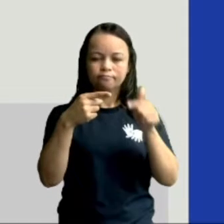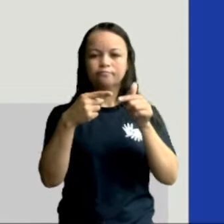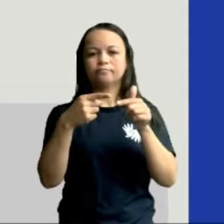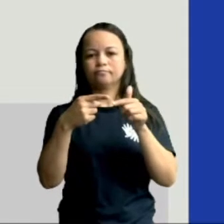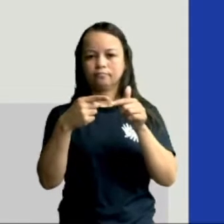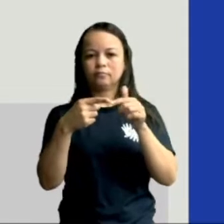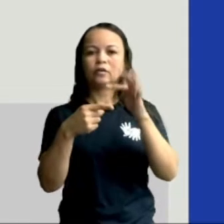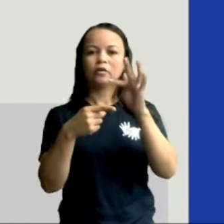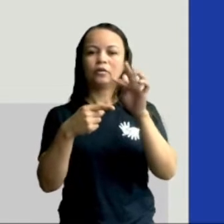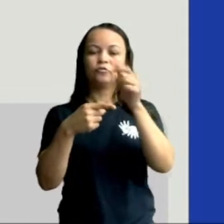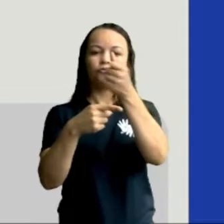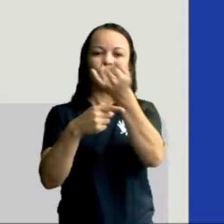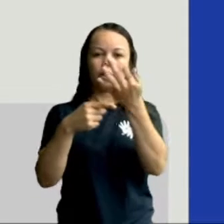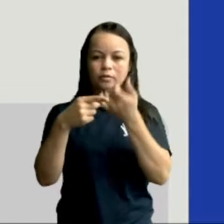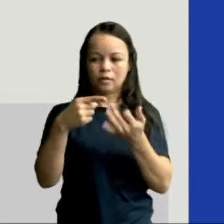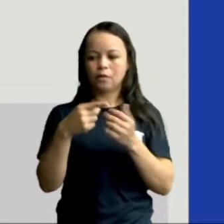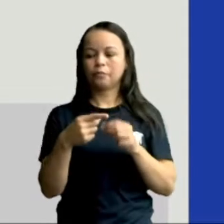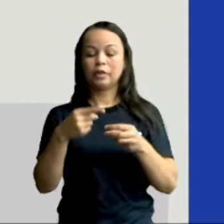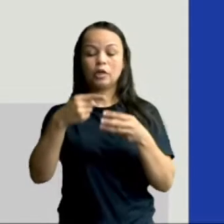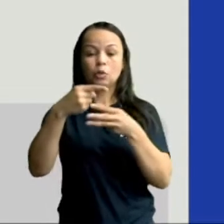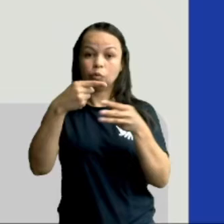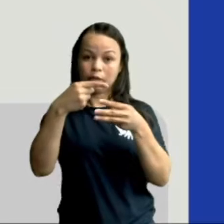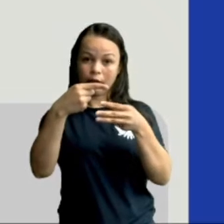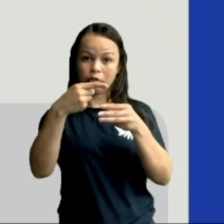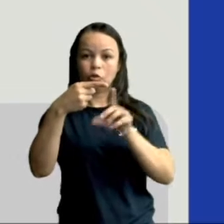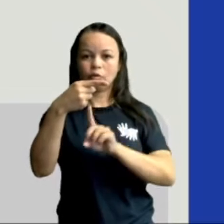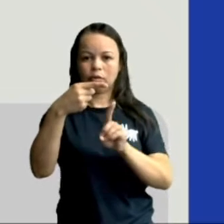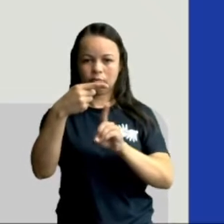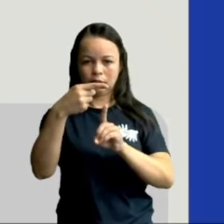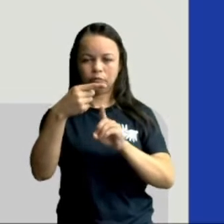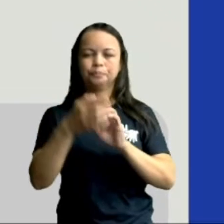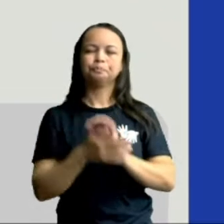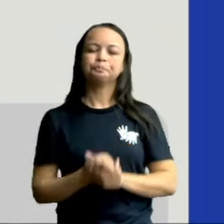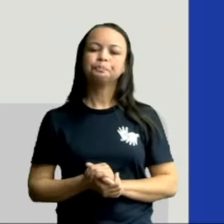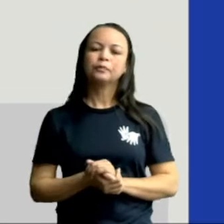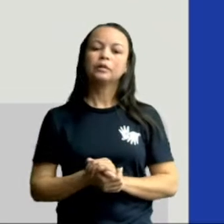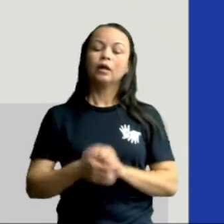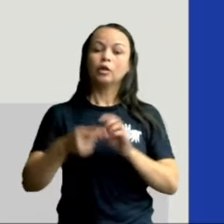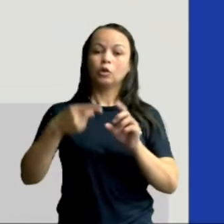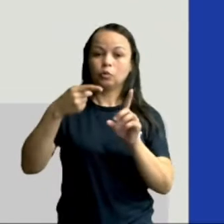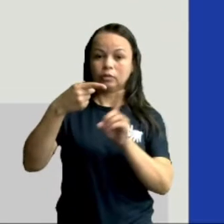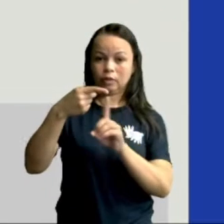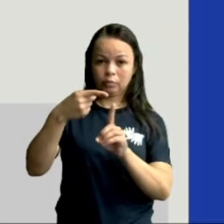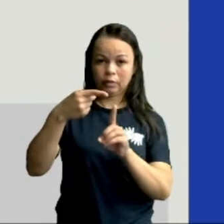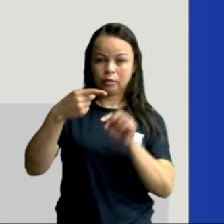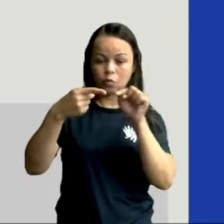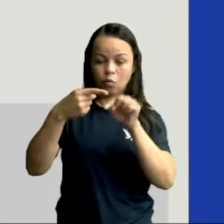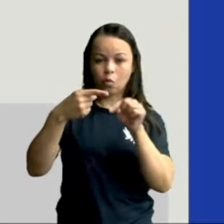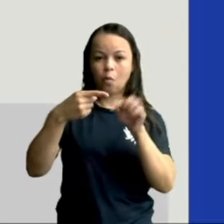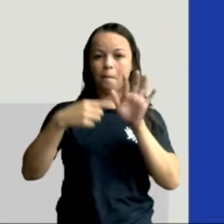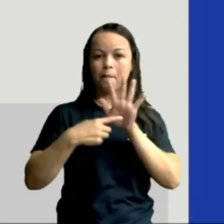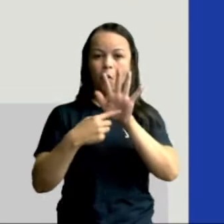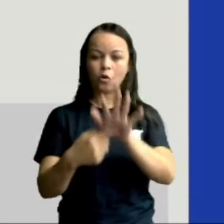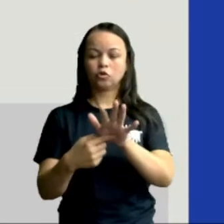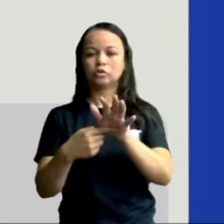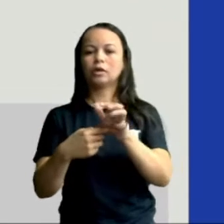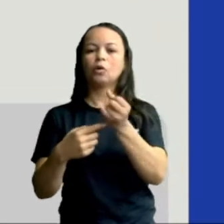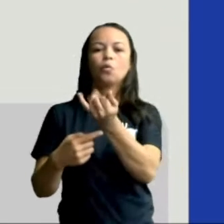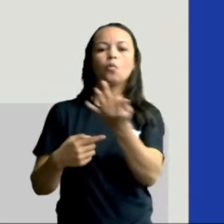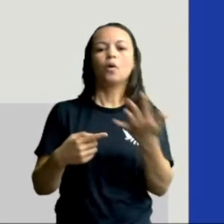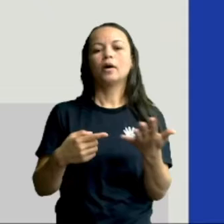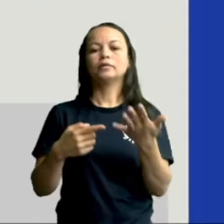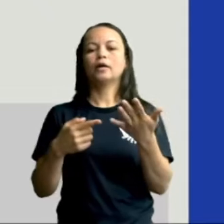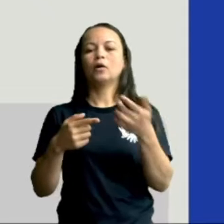de fração, e o 3 aí o denominador. Então, o denominador indica em quantas partes o inteiro